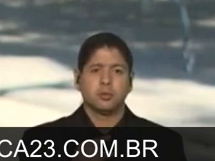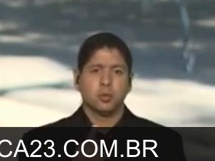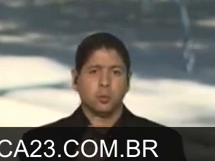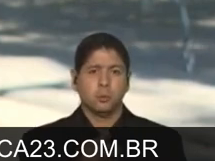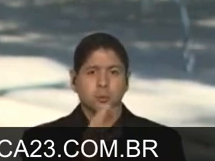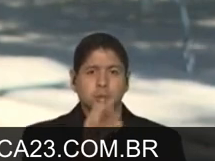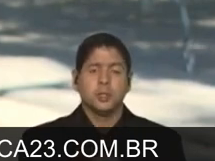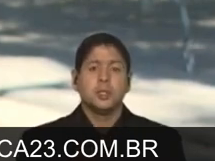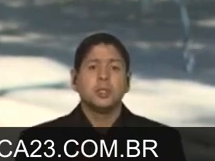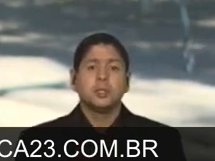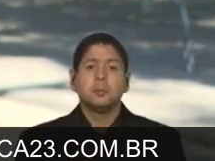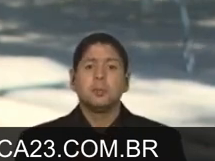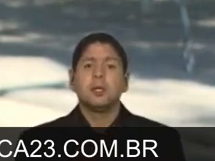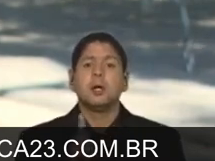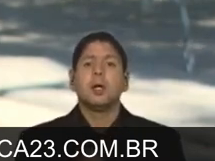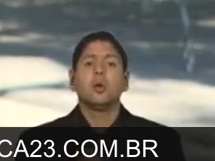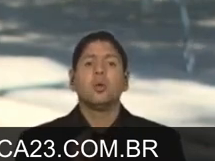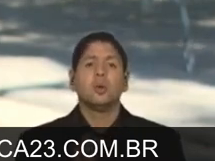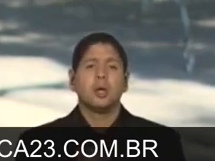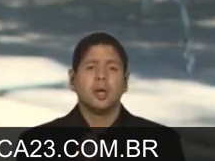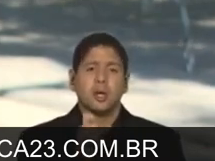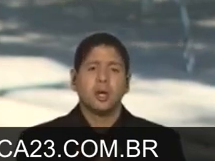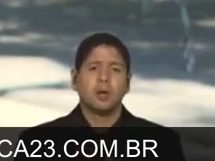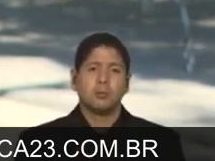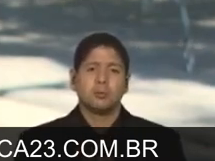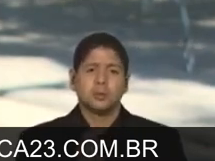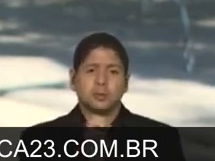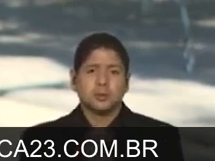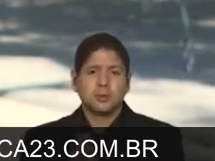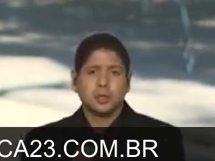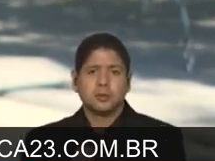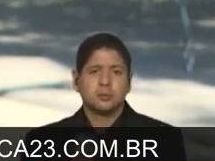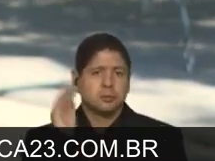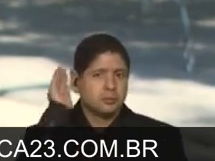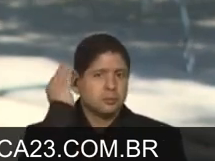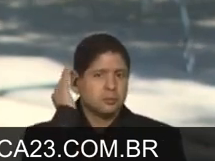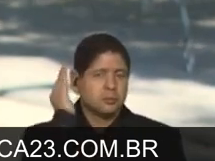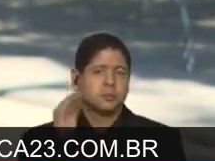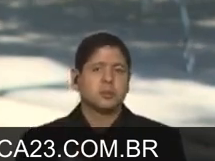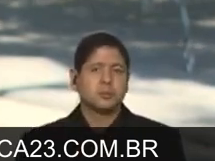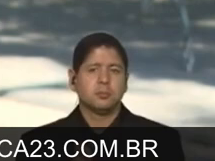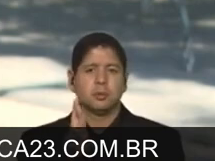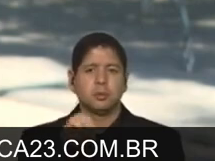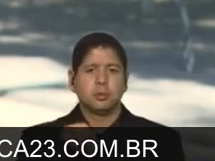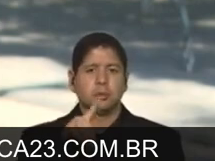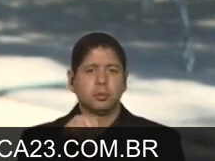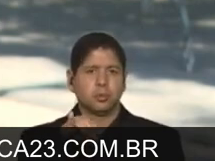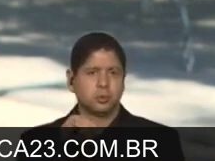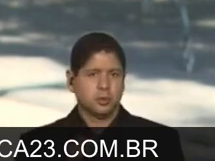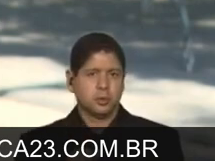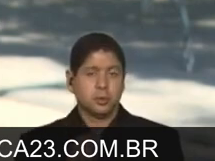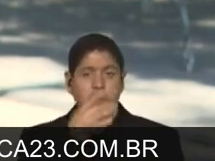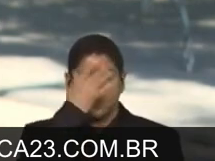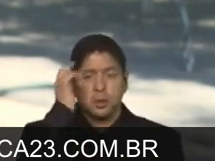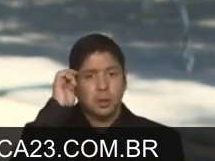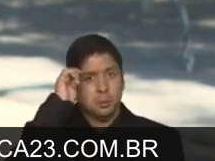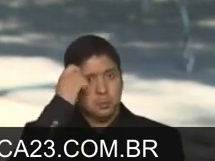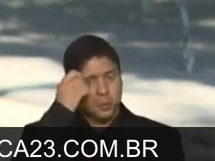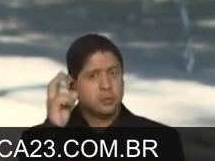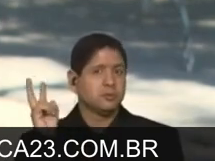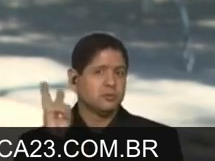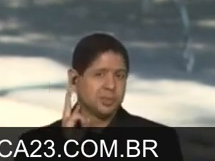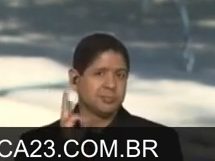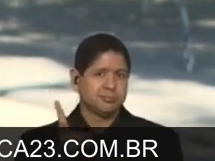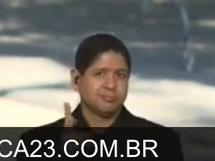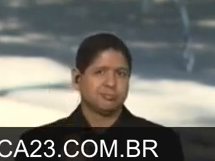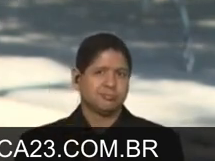6,1% e o destaque desses casos estão nos estados de Mato Grosso e Rondônia. As pessoas pretas ainda são vítimas